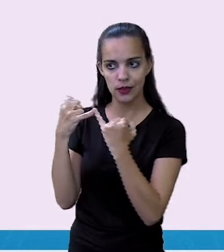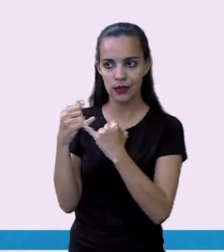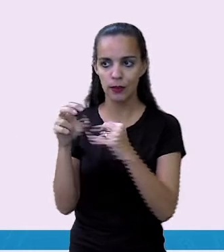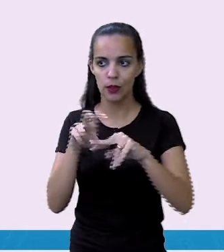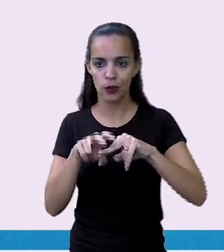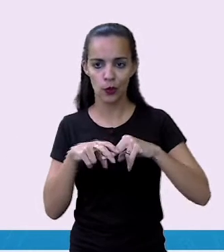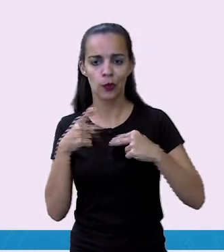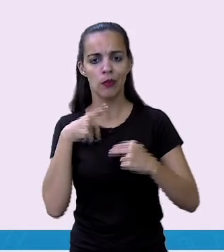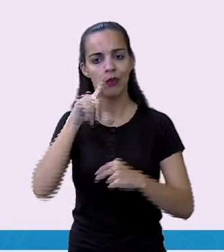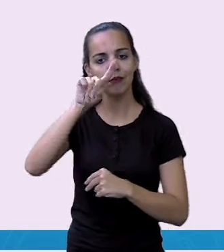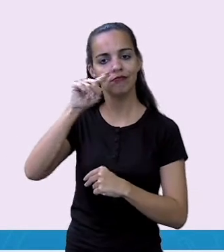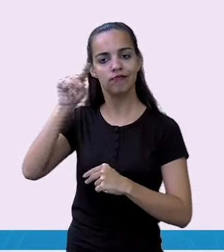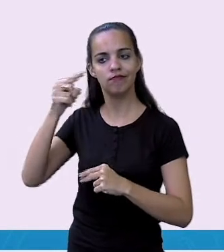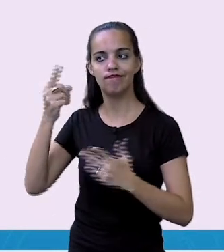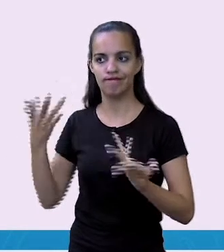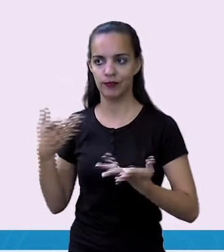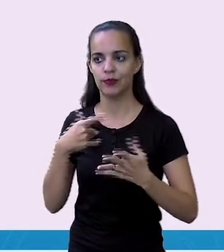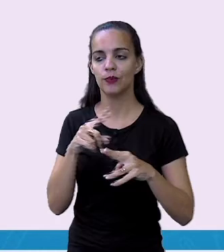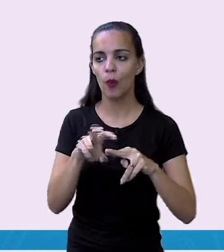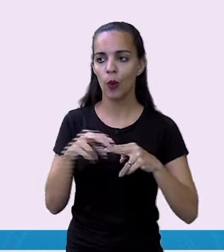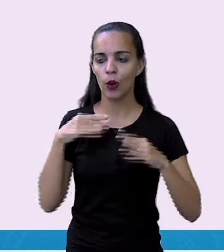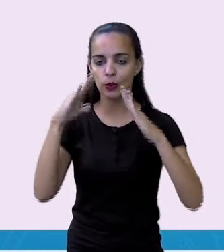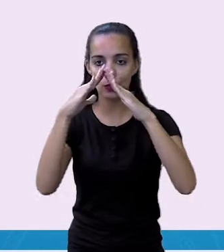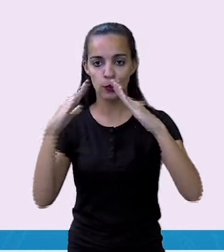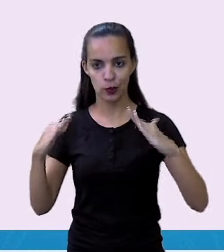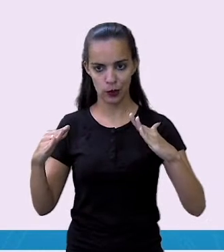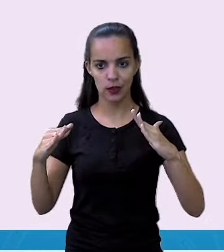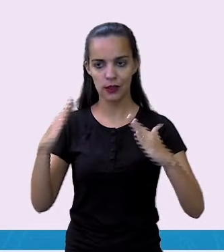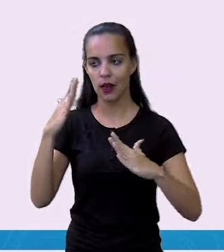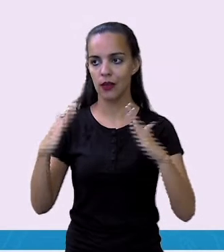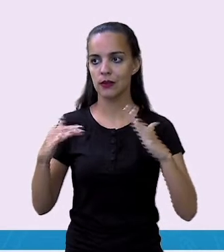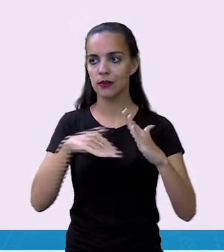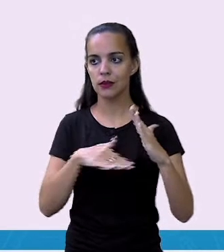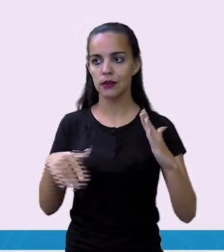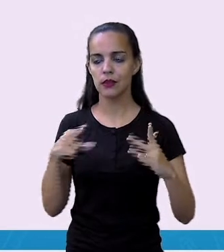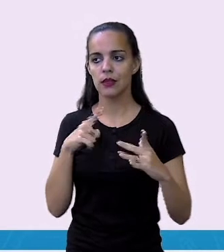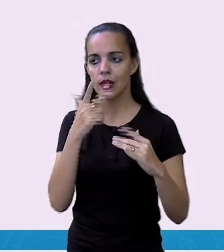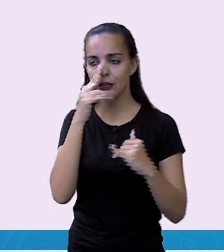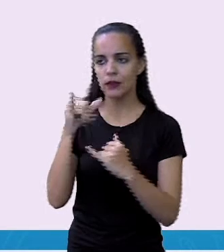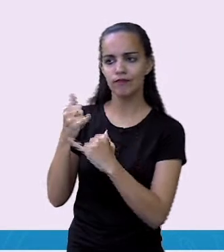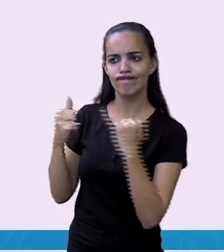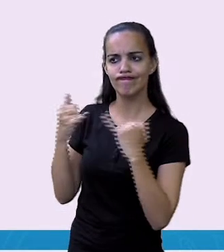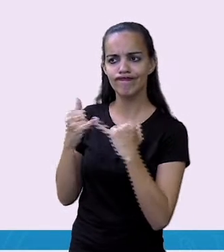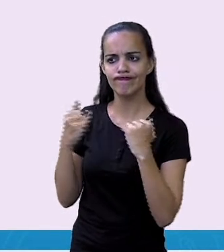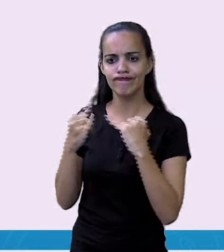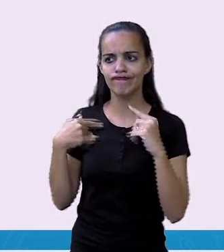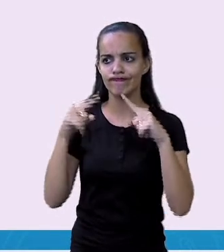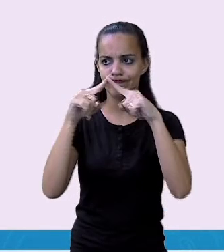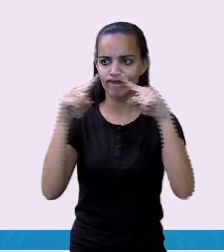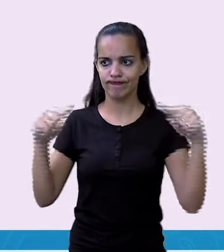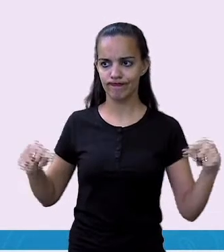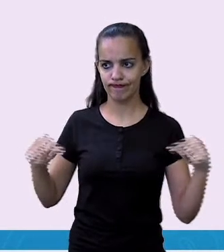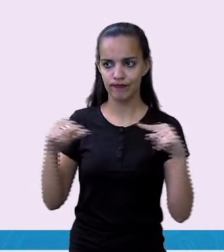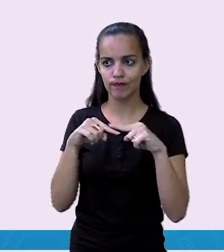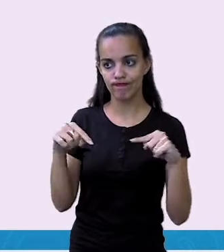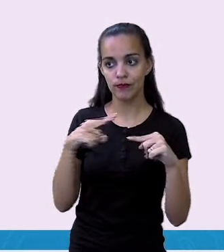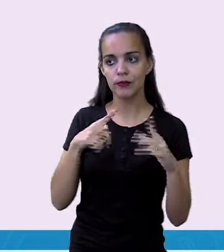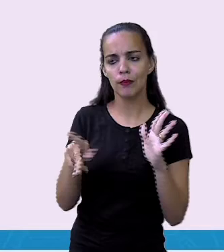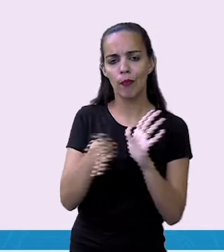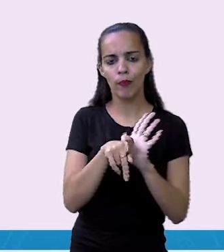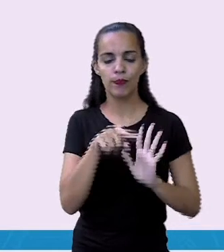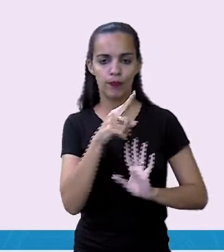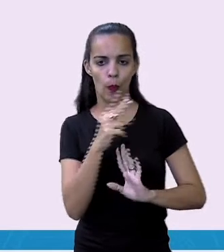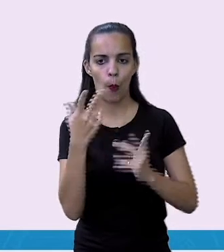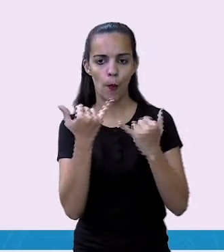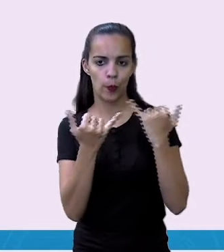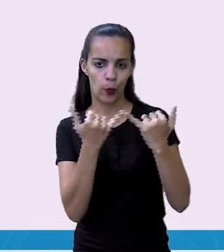O triângulo ABC, ele é semelhante ao triângulo A'B',